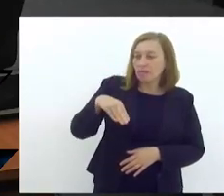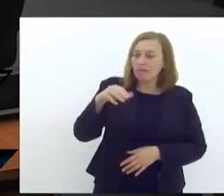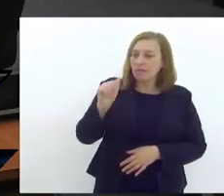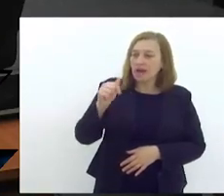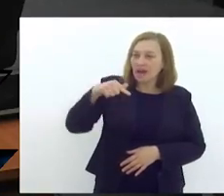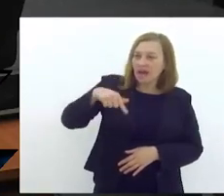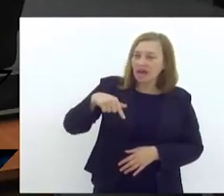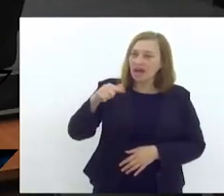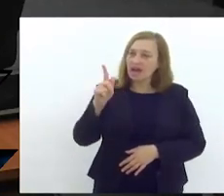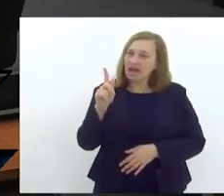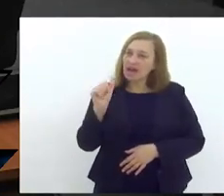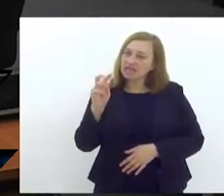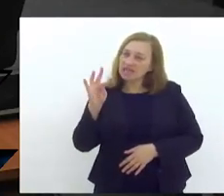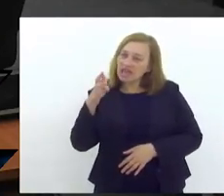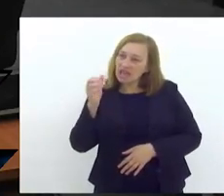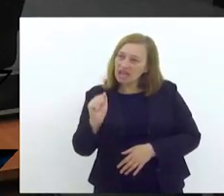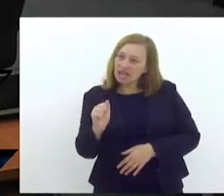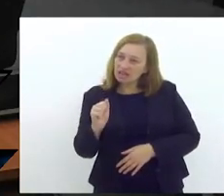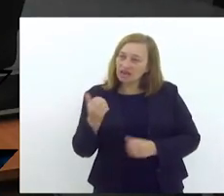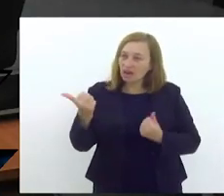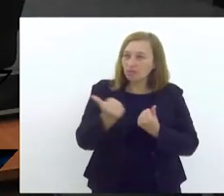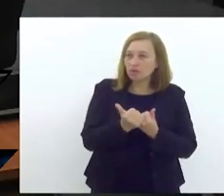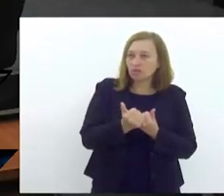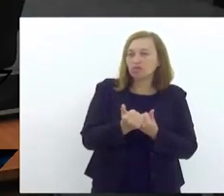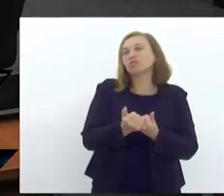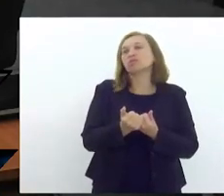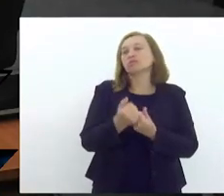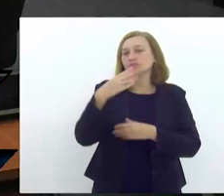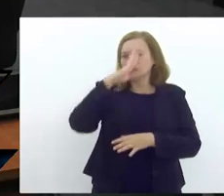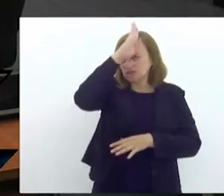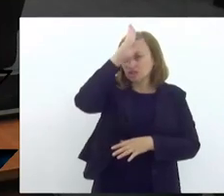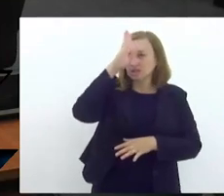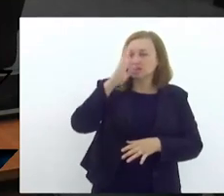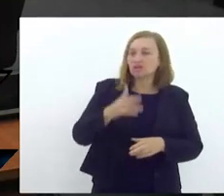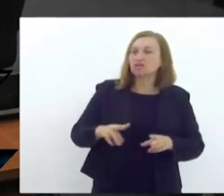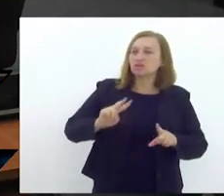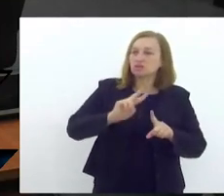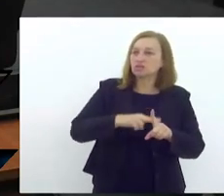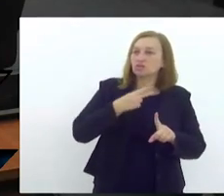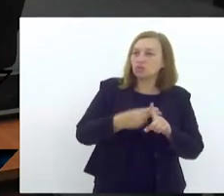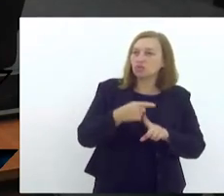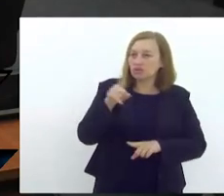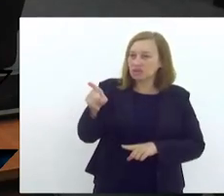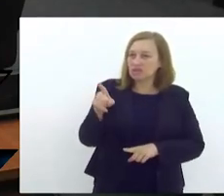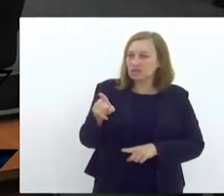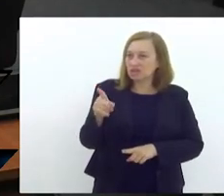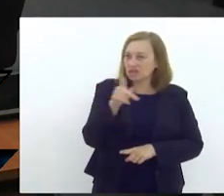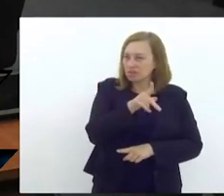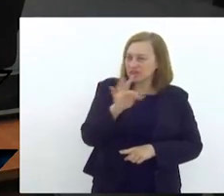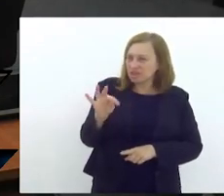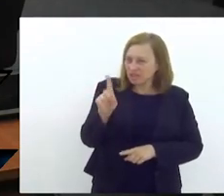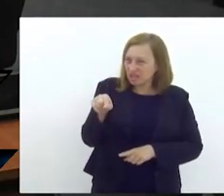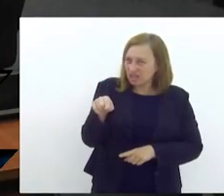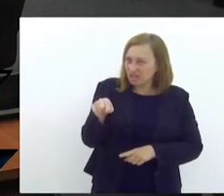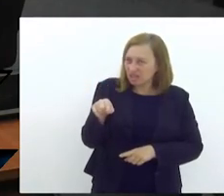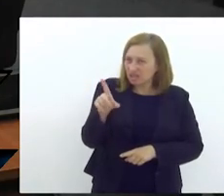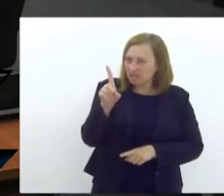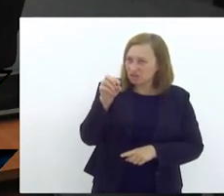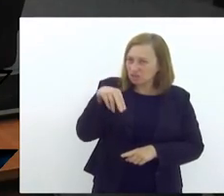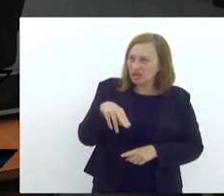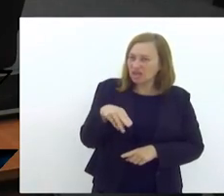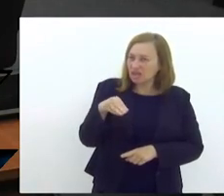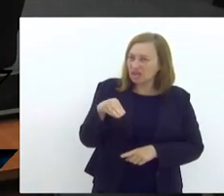eleição de 2018 apoiou bolsonaro e fez dobrada com vossa excelência então ele é do PT né ele estava no bem